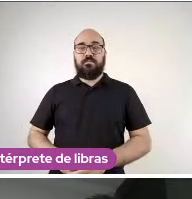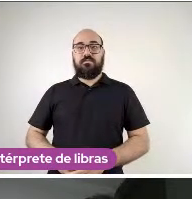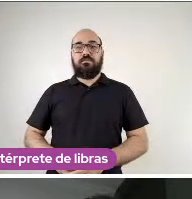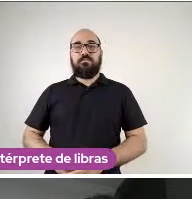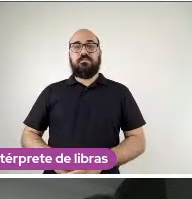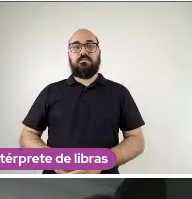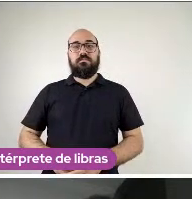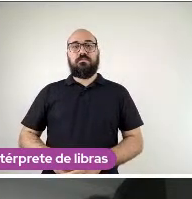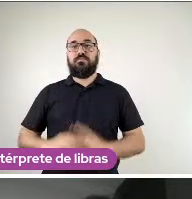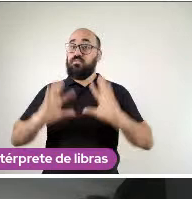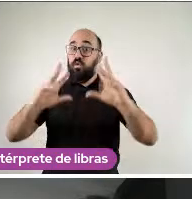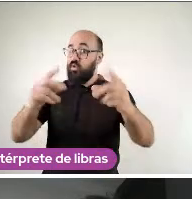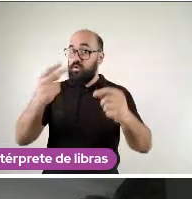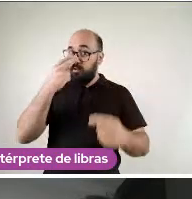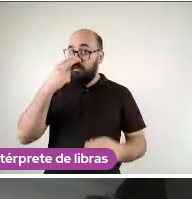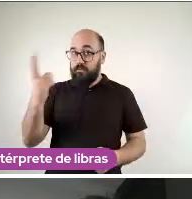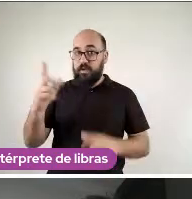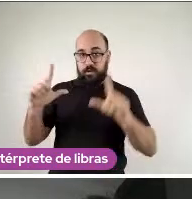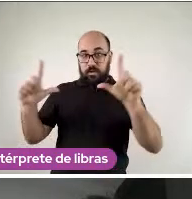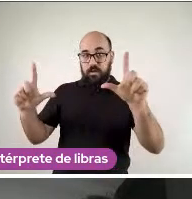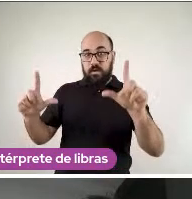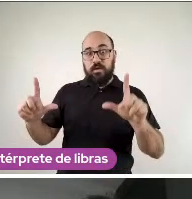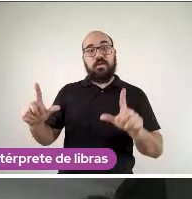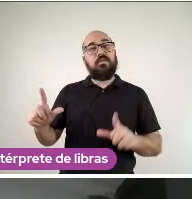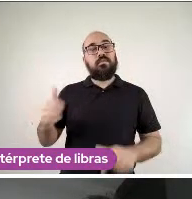Todos estão vendo minha tela?